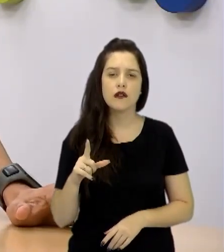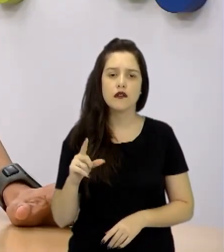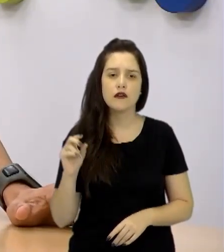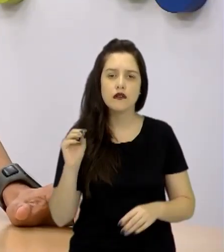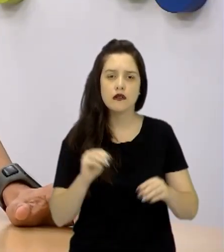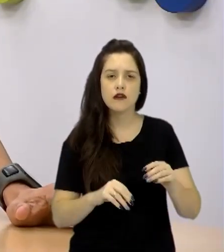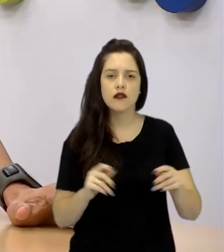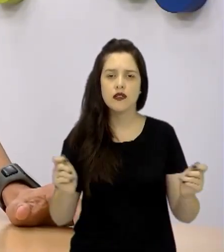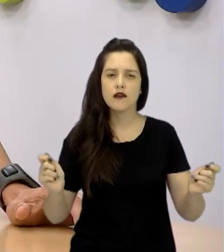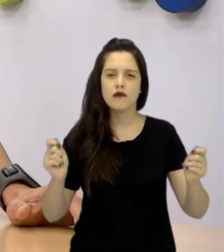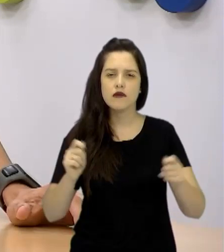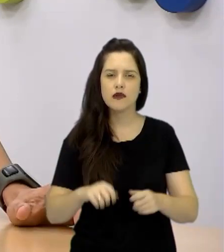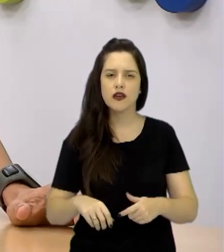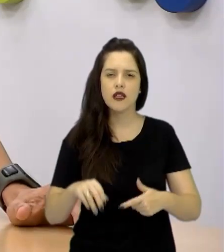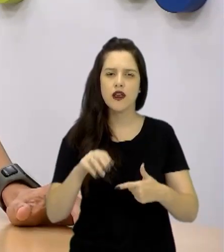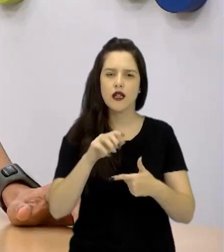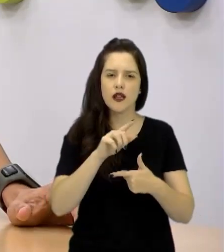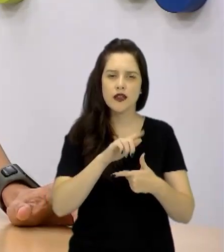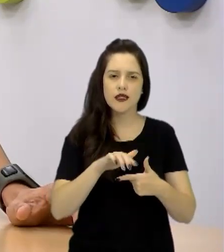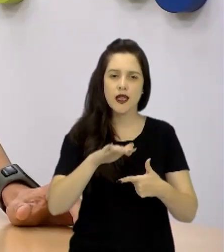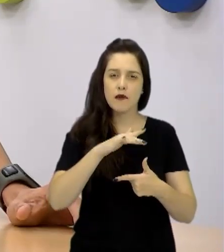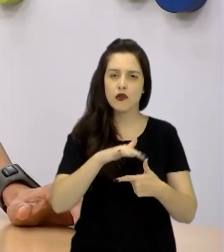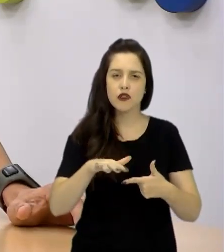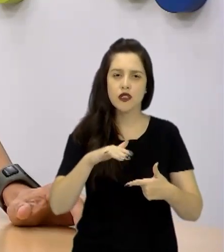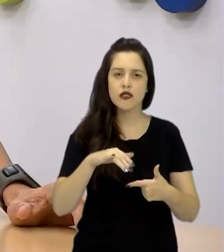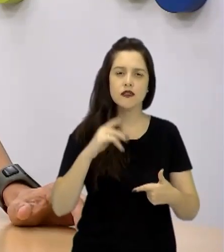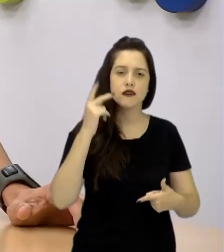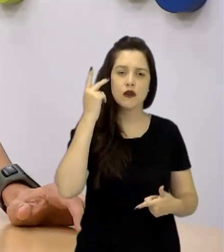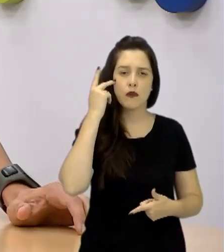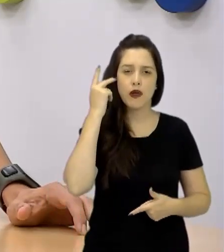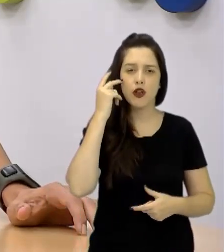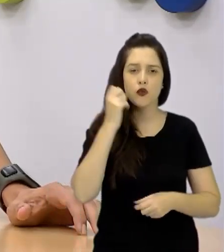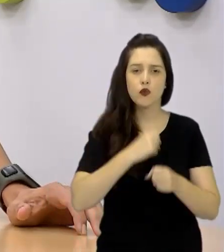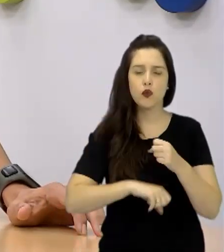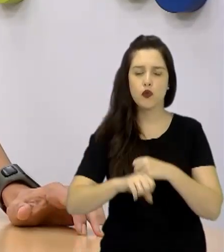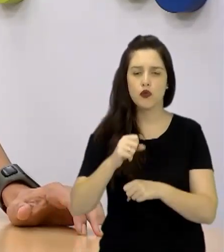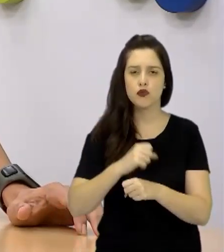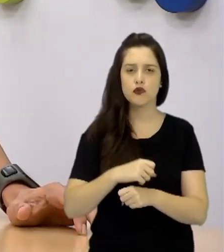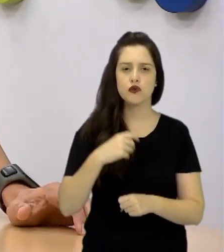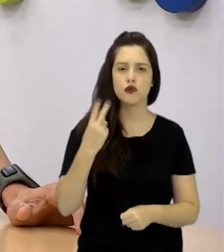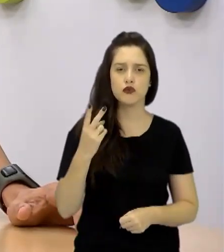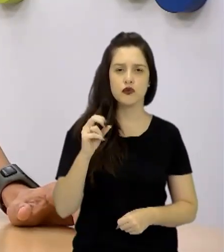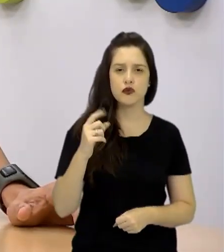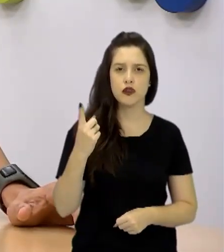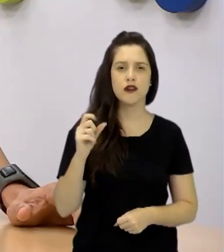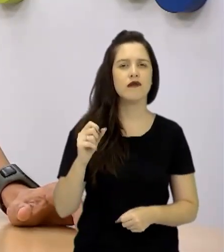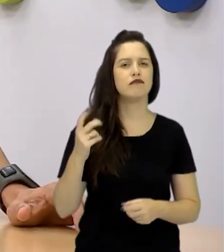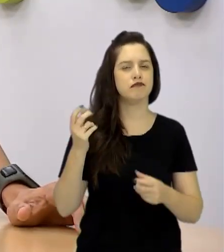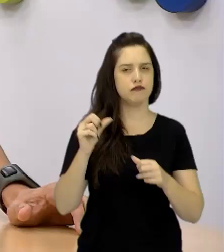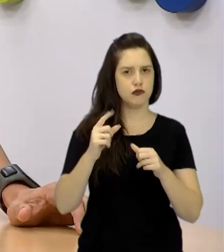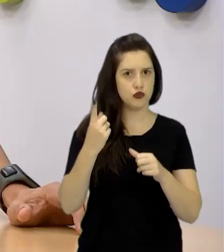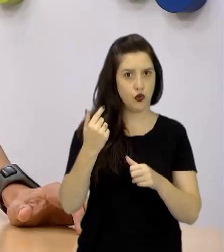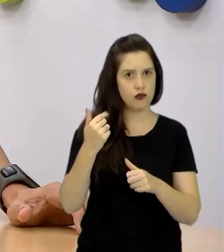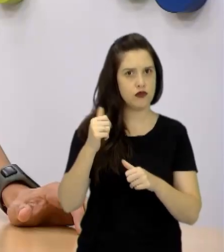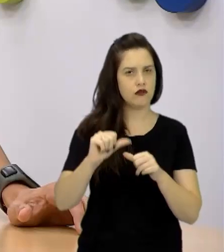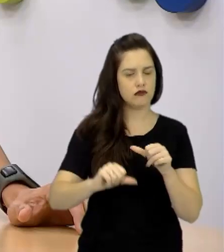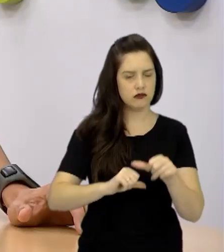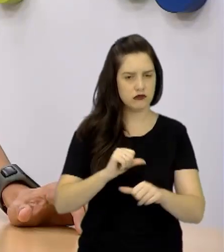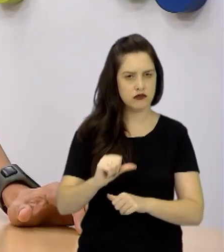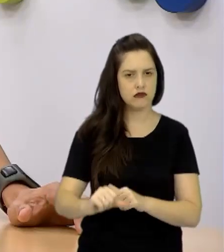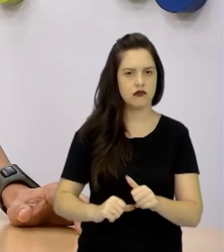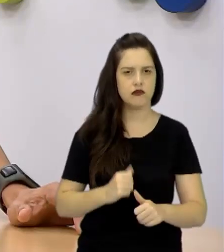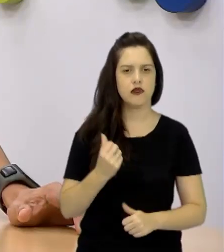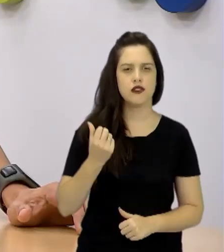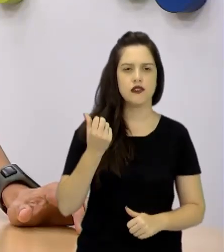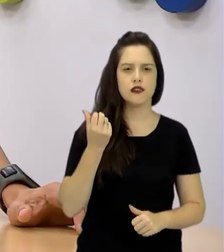densidade demográfica do estado de São Paulo, que é a referência de 2010 ainda. Veja que em 12 anos mudou muito, né? Lá em 2010 era de